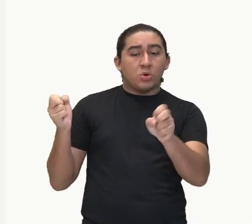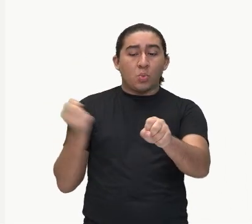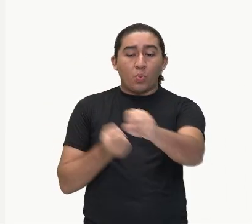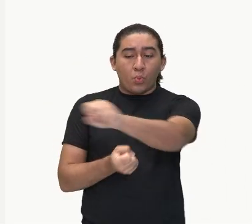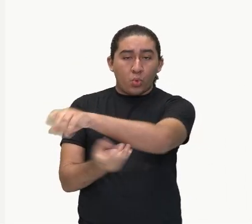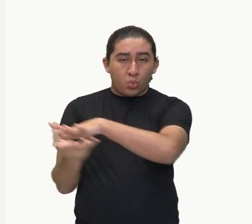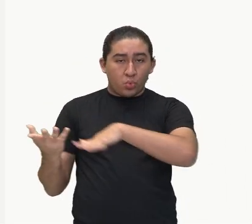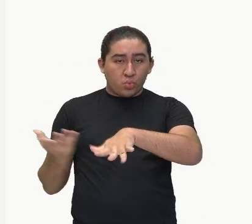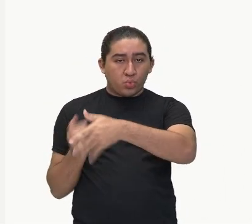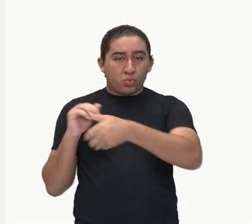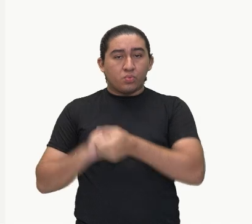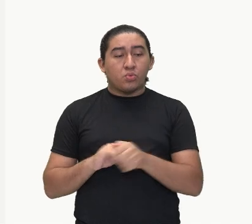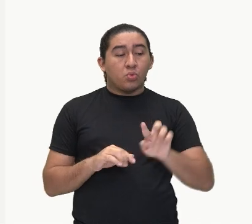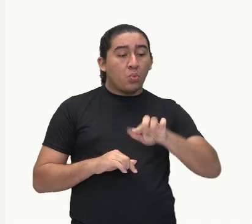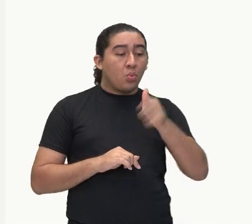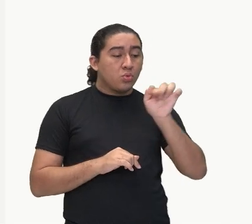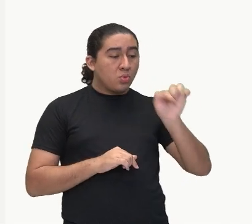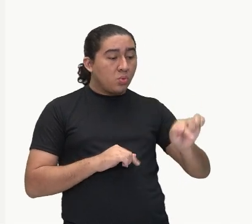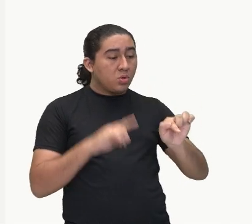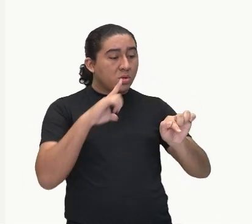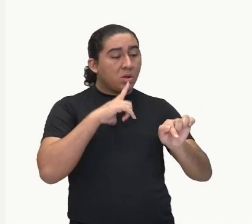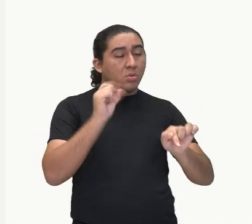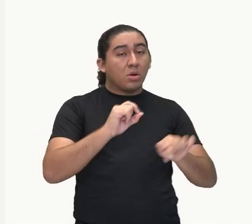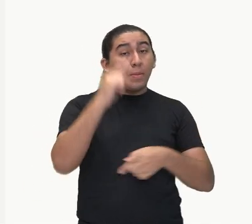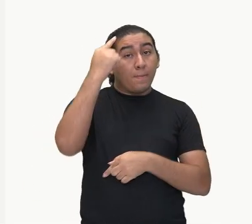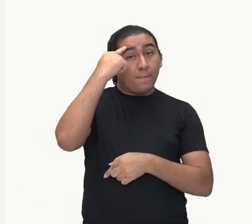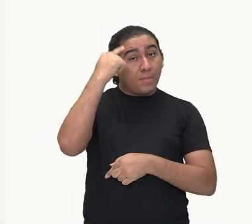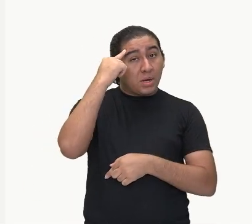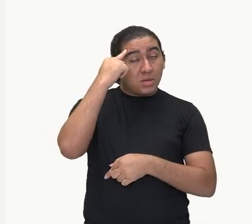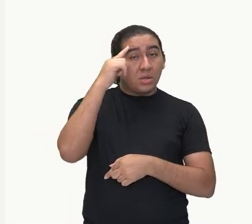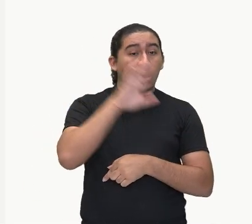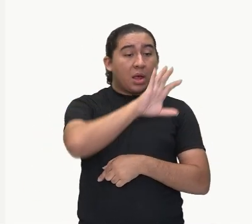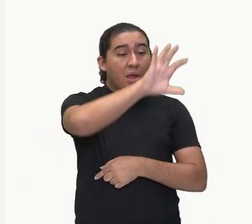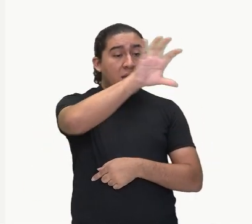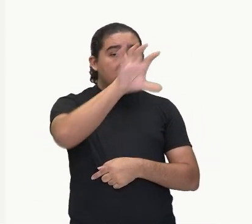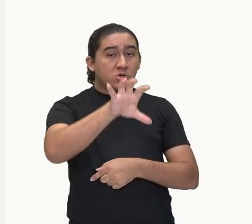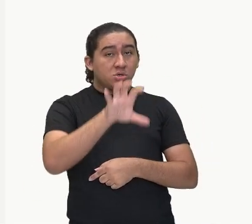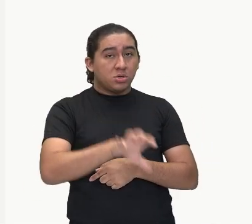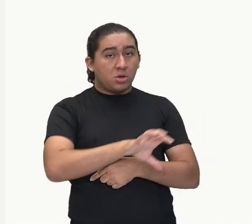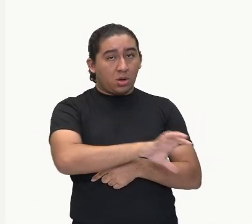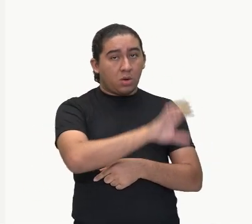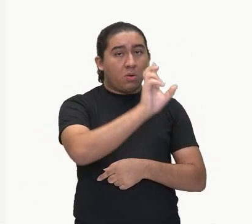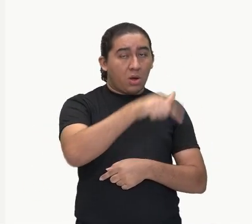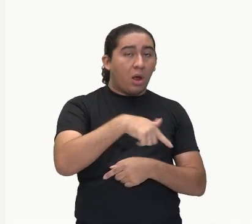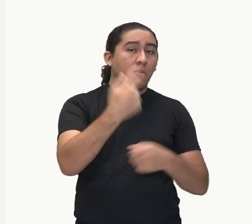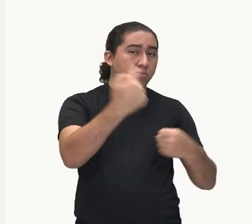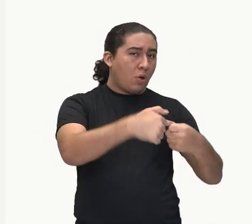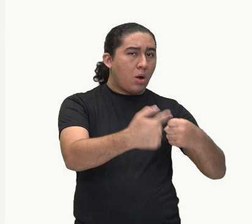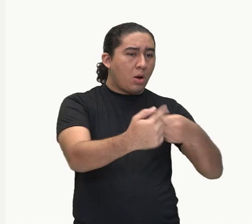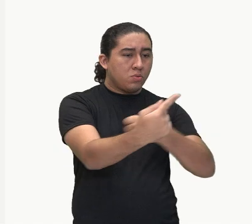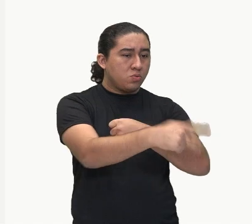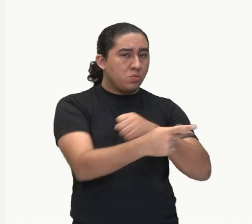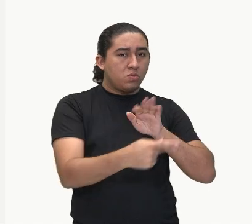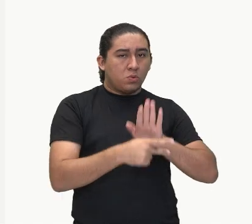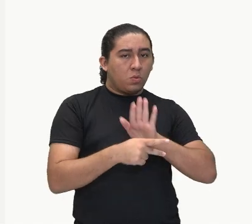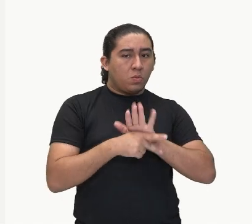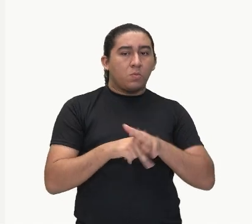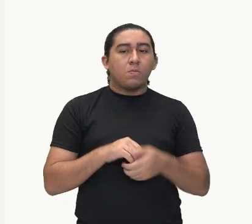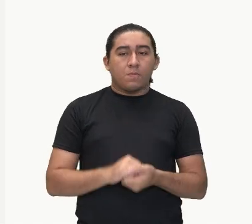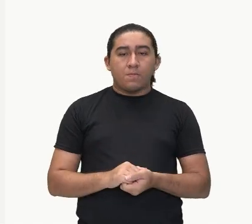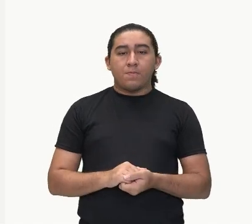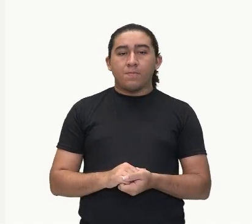Já o naturalismo, presença de regionalismo, vai trabalhar coisas mais locais.